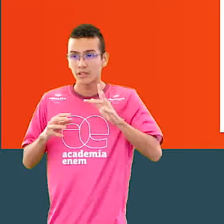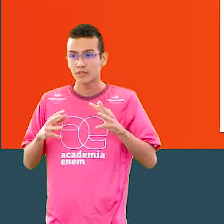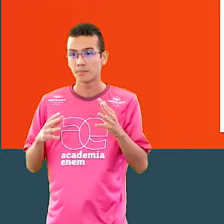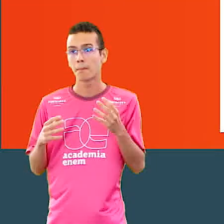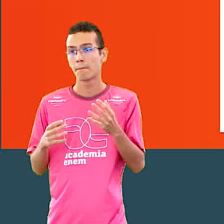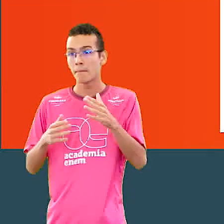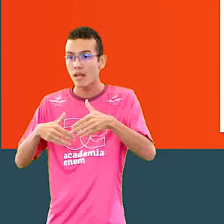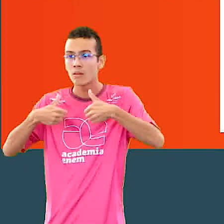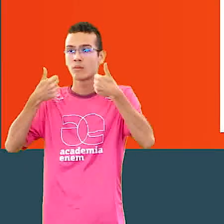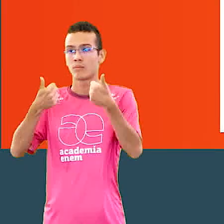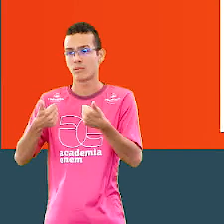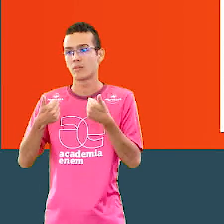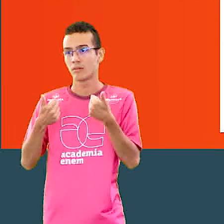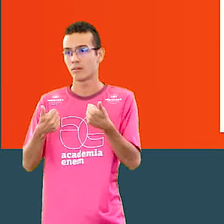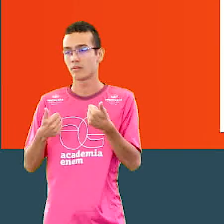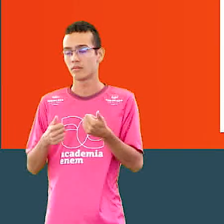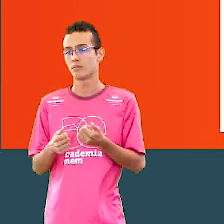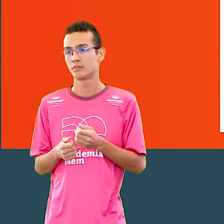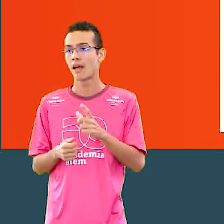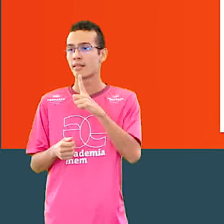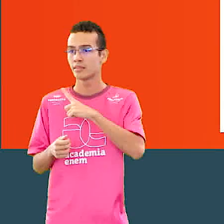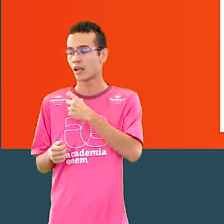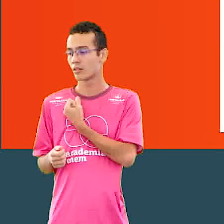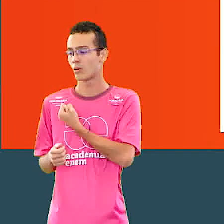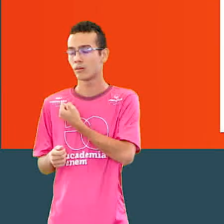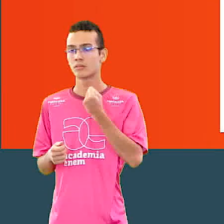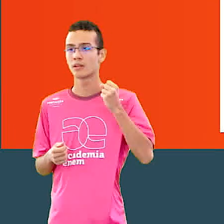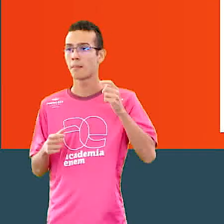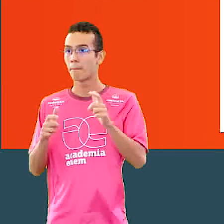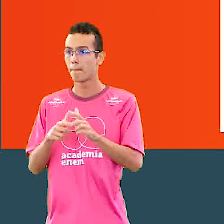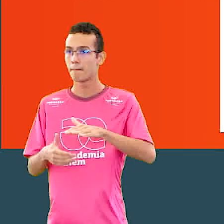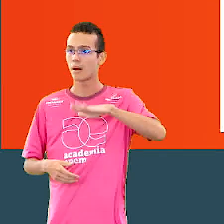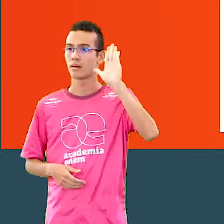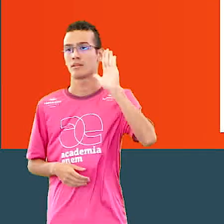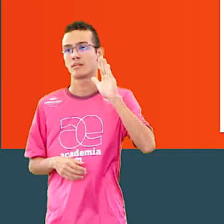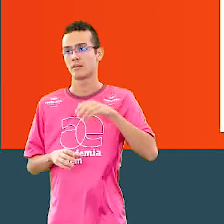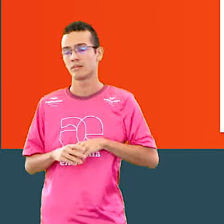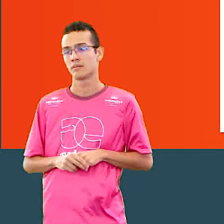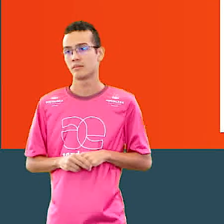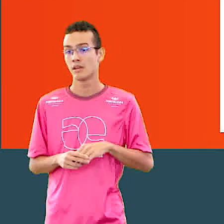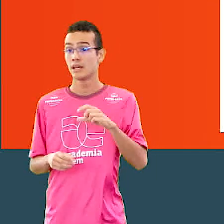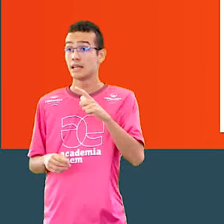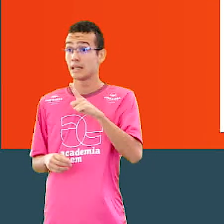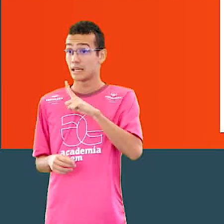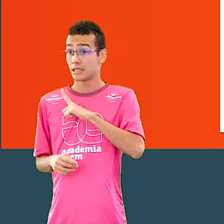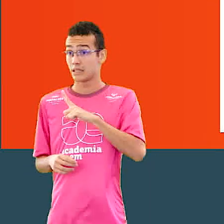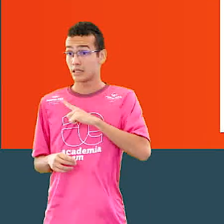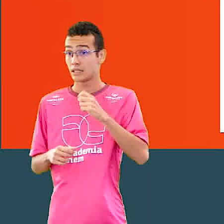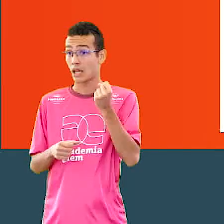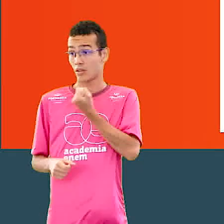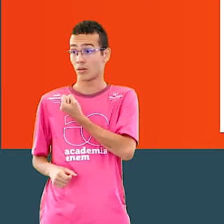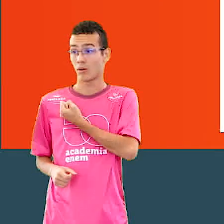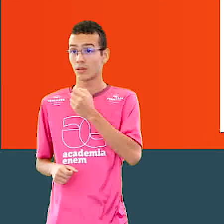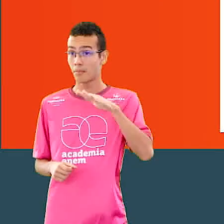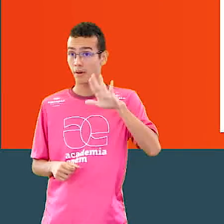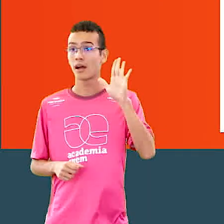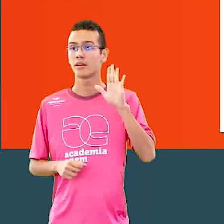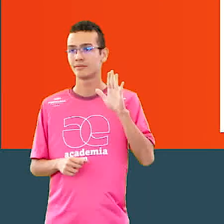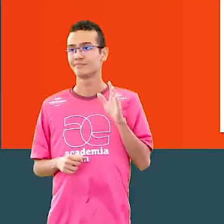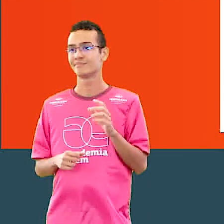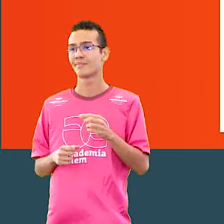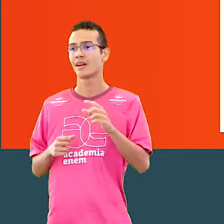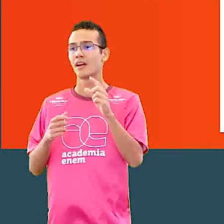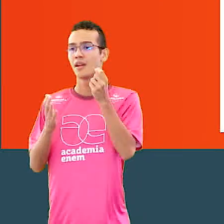aplicar o seu fiéis. Maior nota do curso, menor taxa. E se você conseguiu o